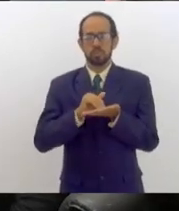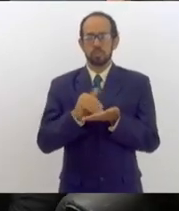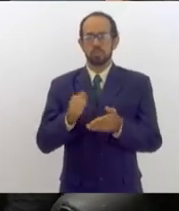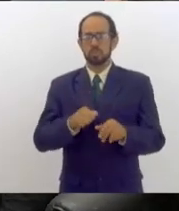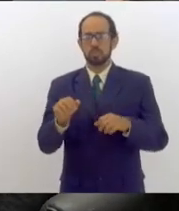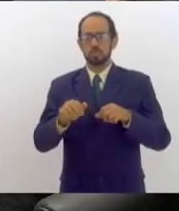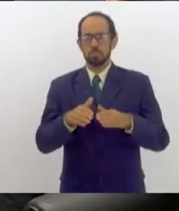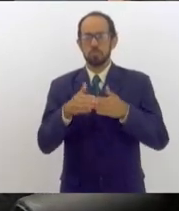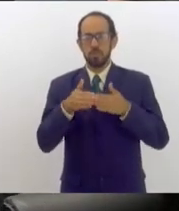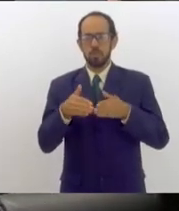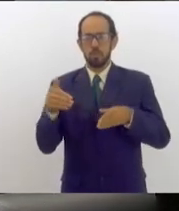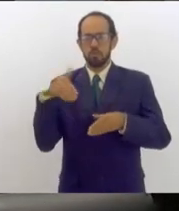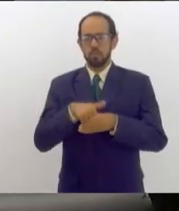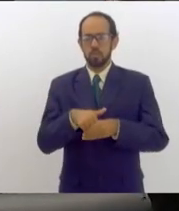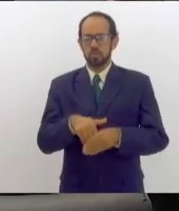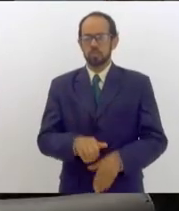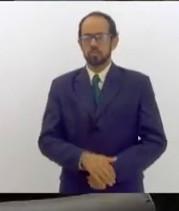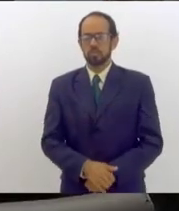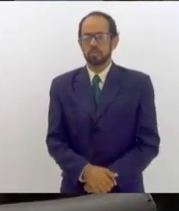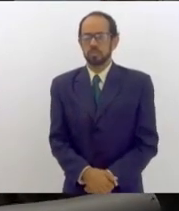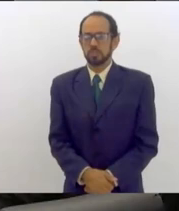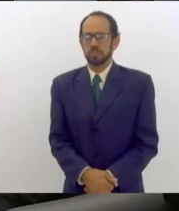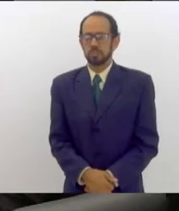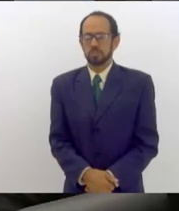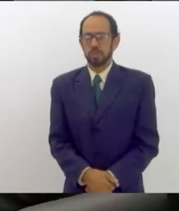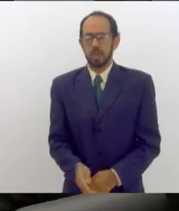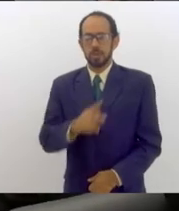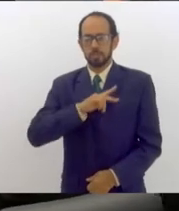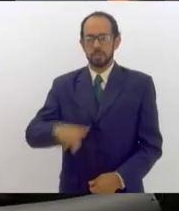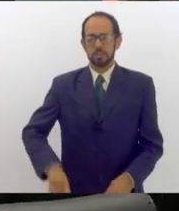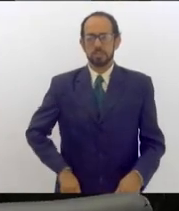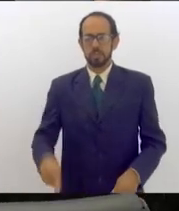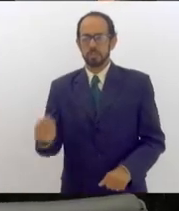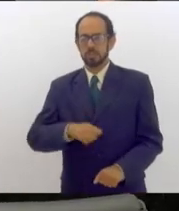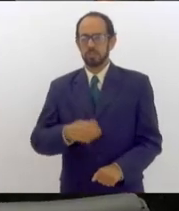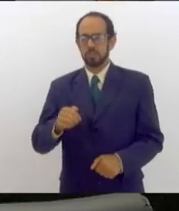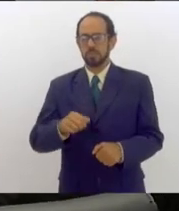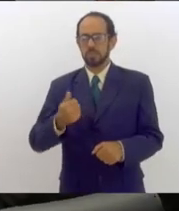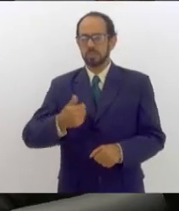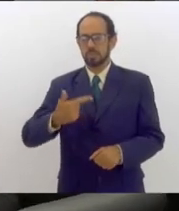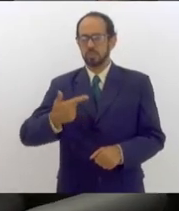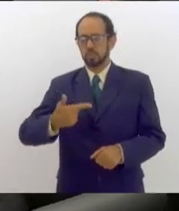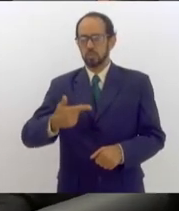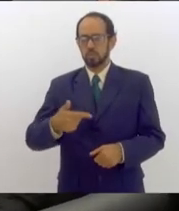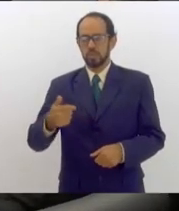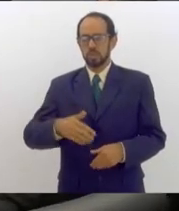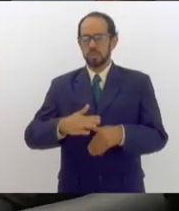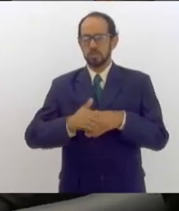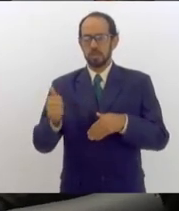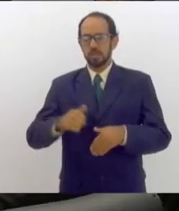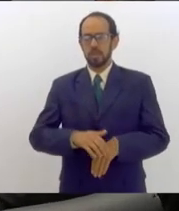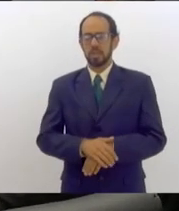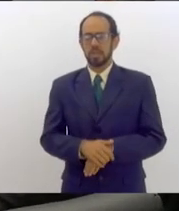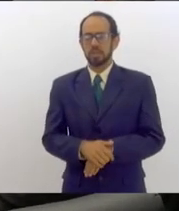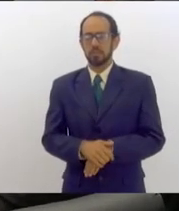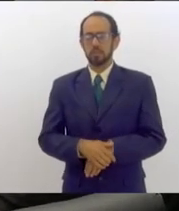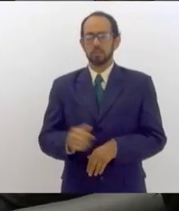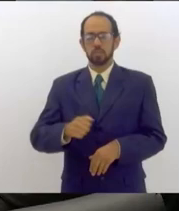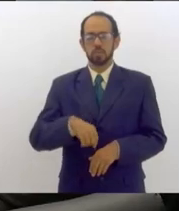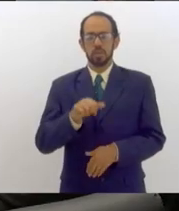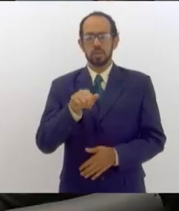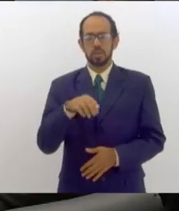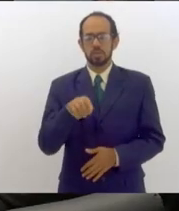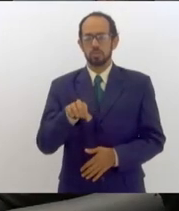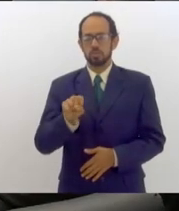proceda a votação a presença é a procedência segunda chamada Deputado Anderson Moraes Deputado Bernardo Rossi Deputado